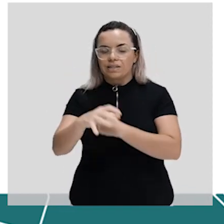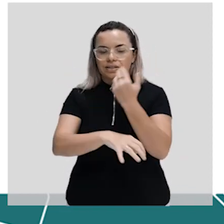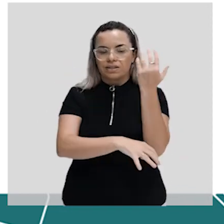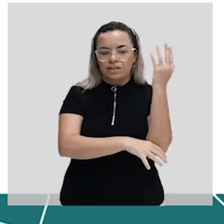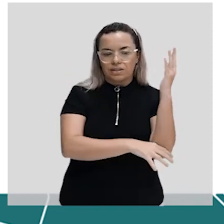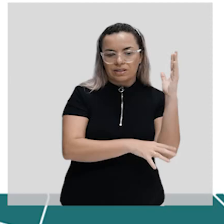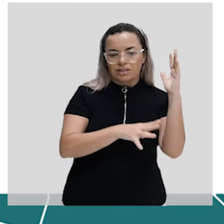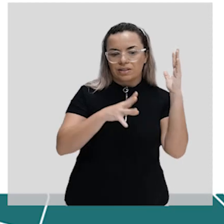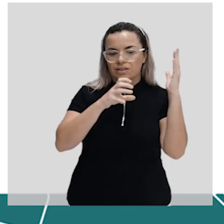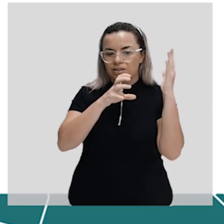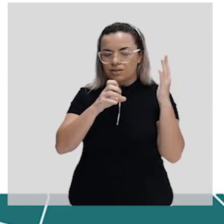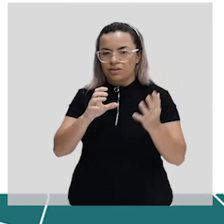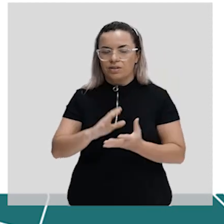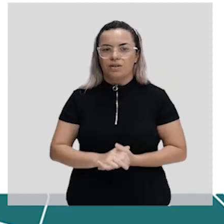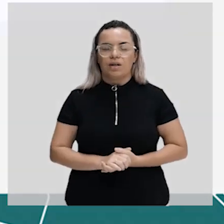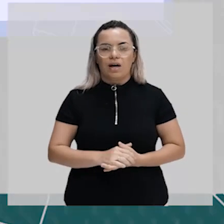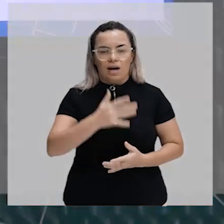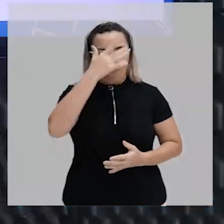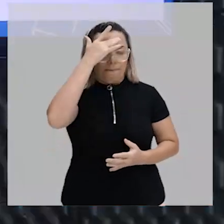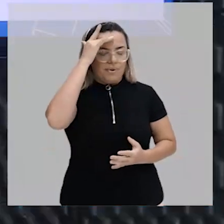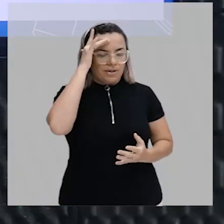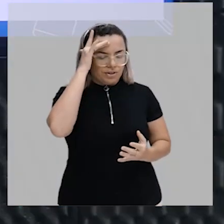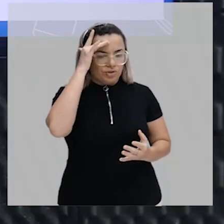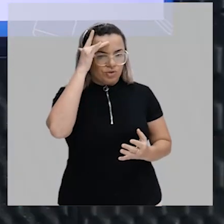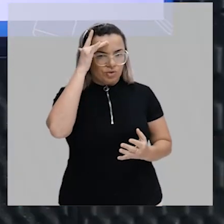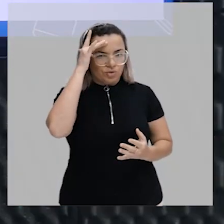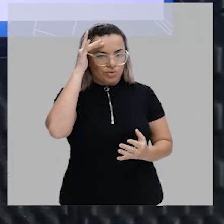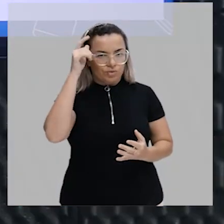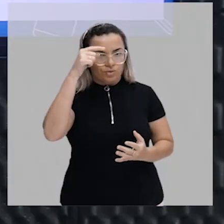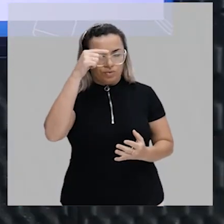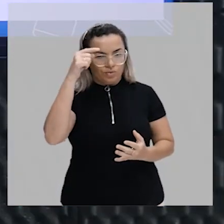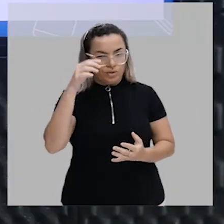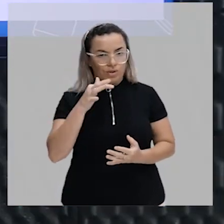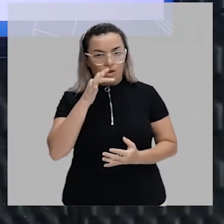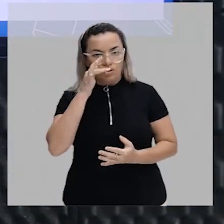que os colhia. Aquela que colhia